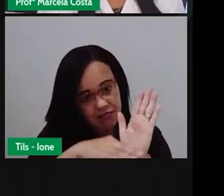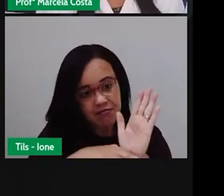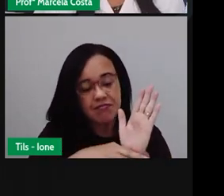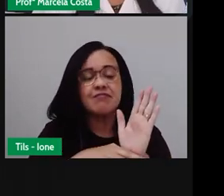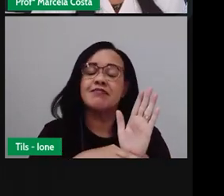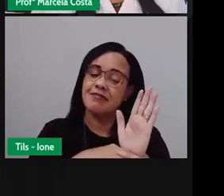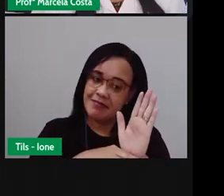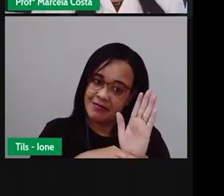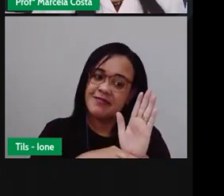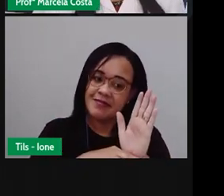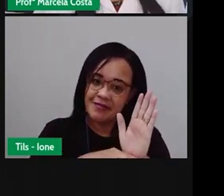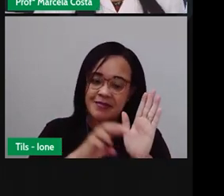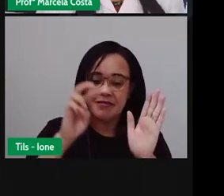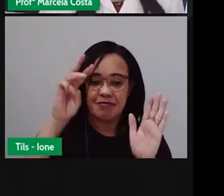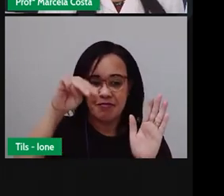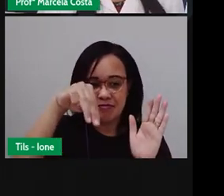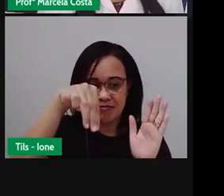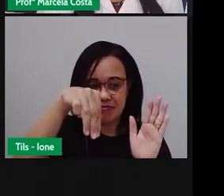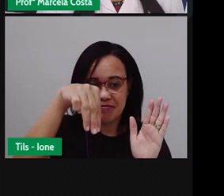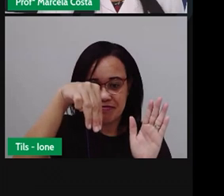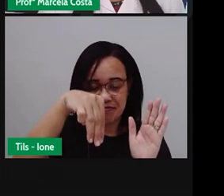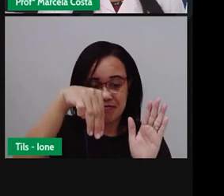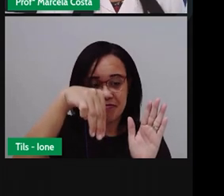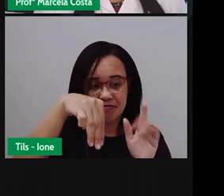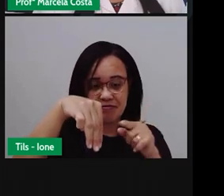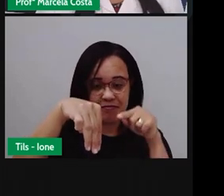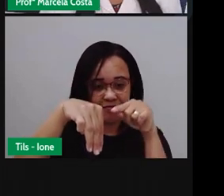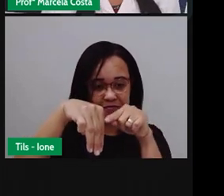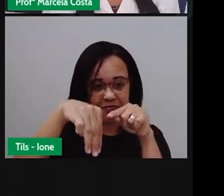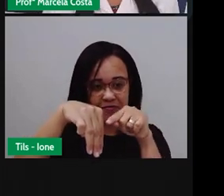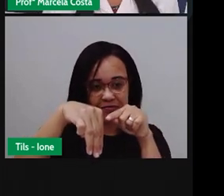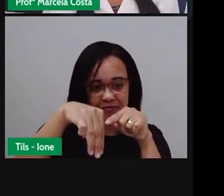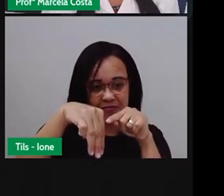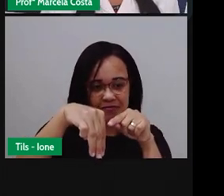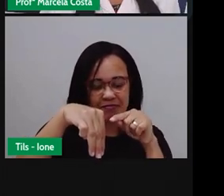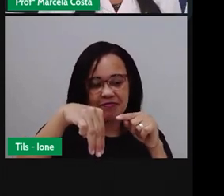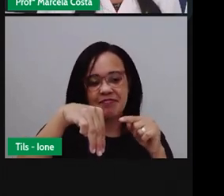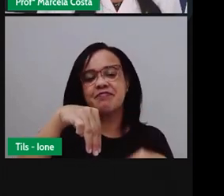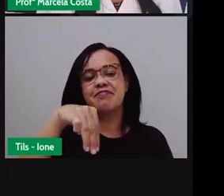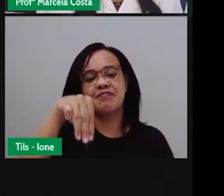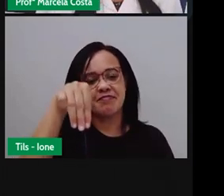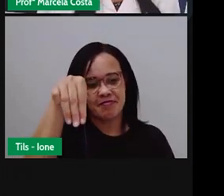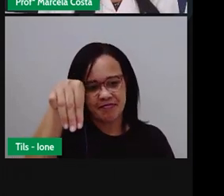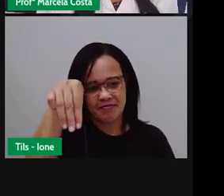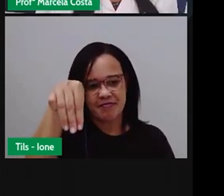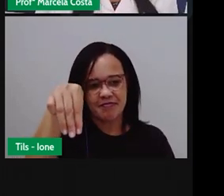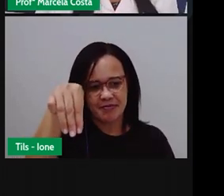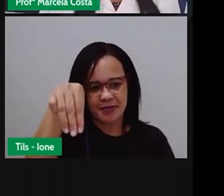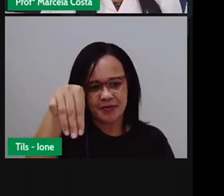Milho, que é escrito a inicial com a letra M.